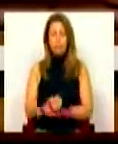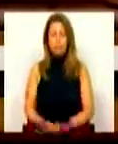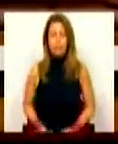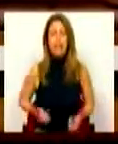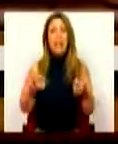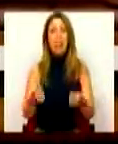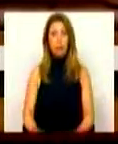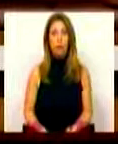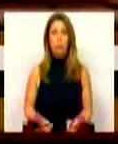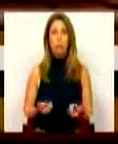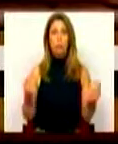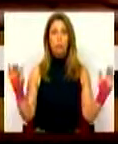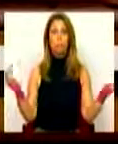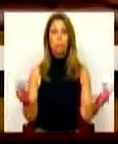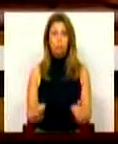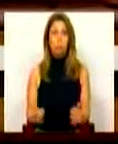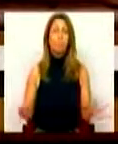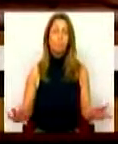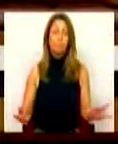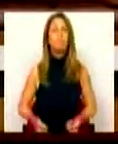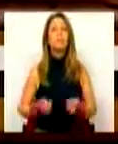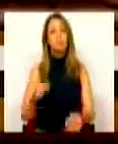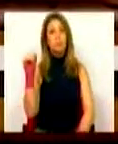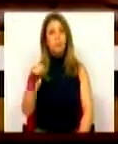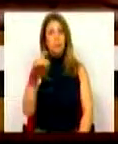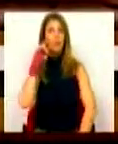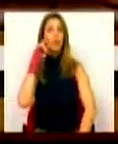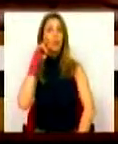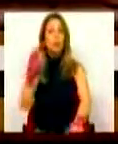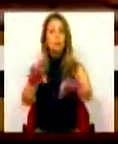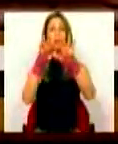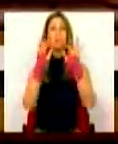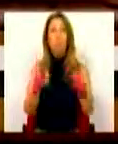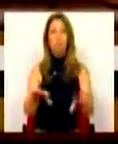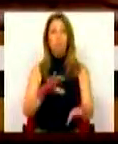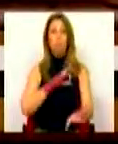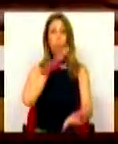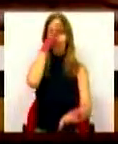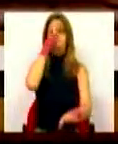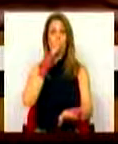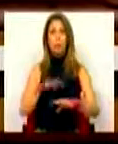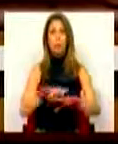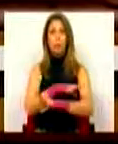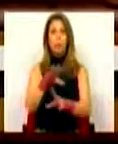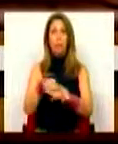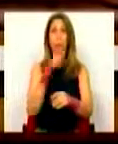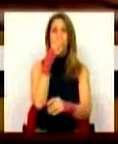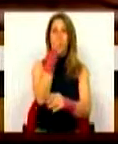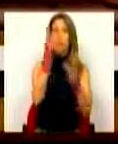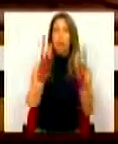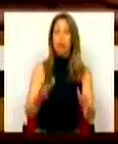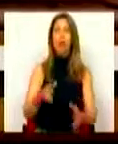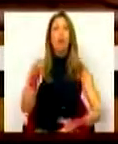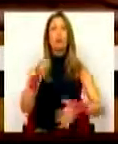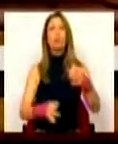Investimos sim. Investimos na segurança, como já referiu aqui o Sr. Ministro da Administração Interna. Investimos na justiça, onde se fez